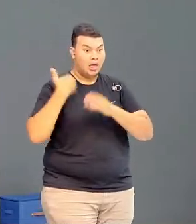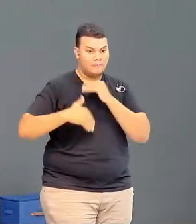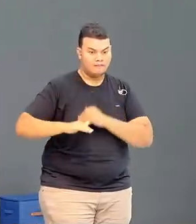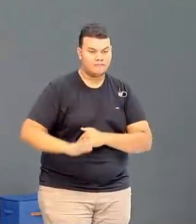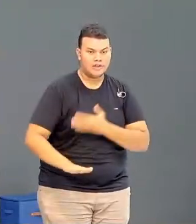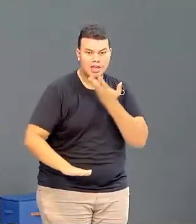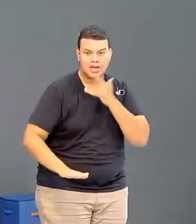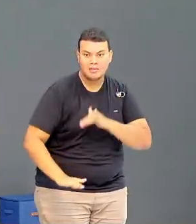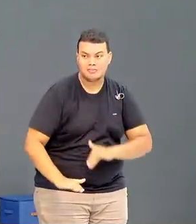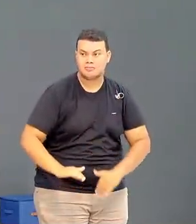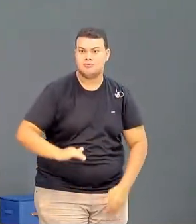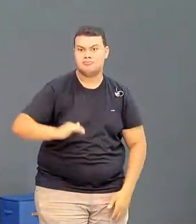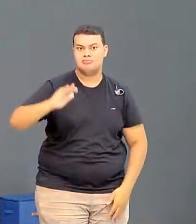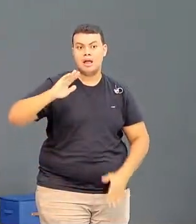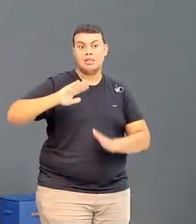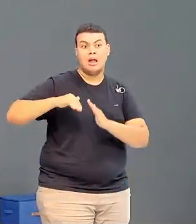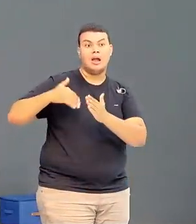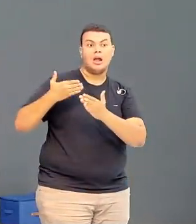infância.